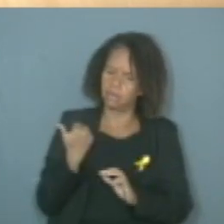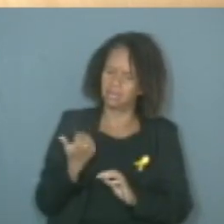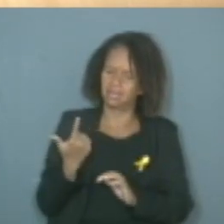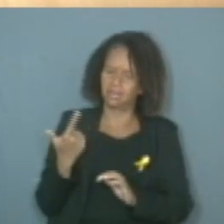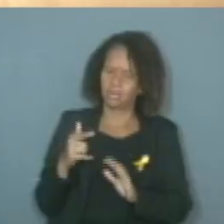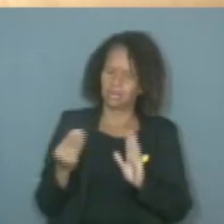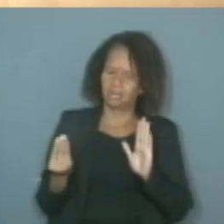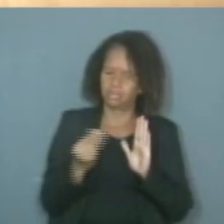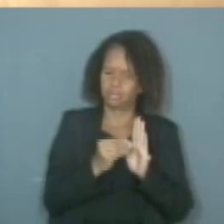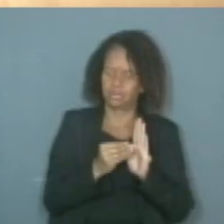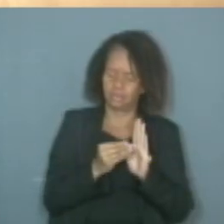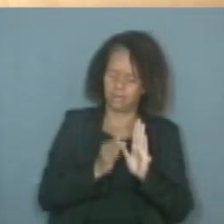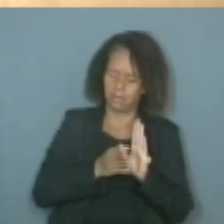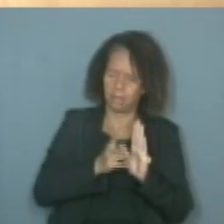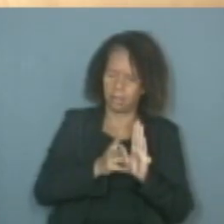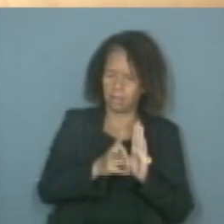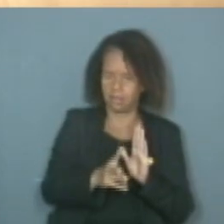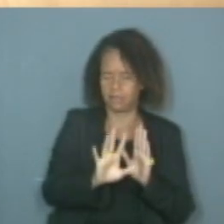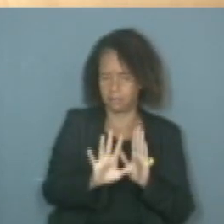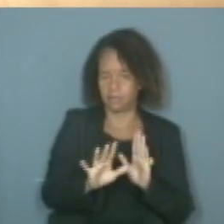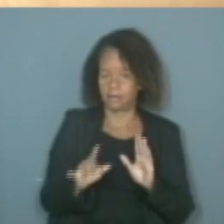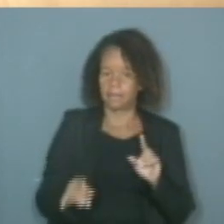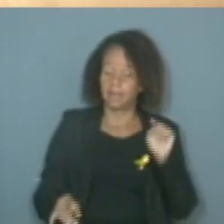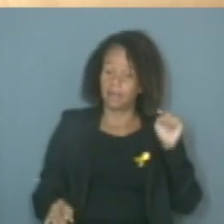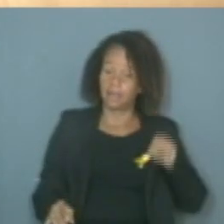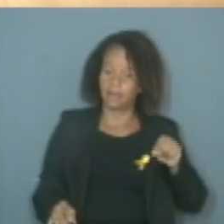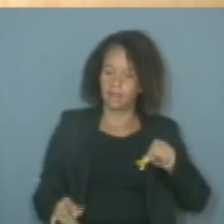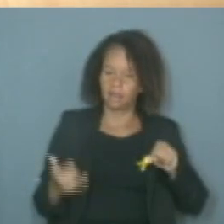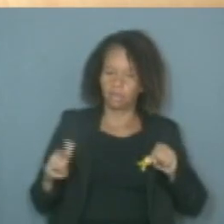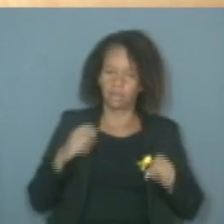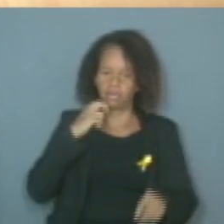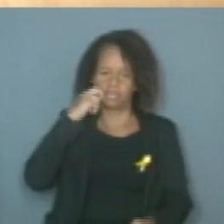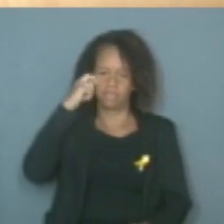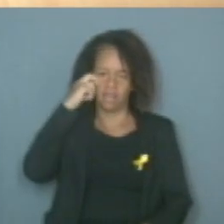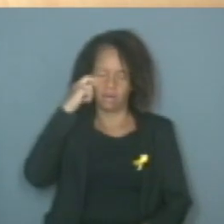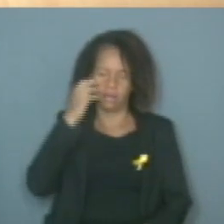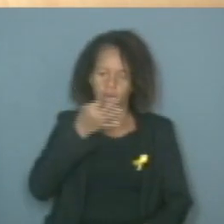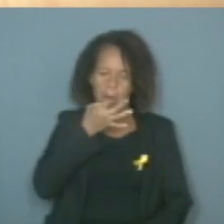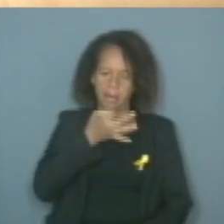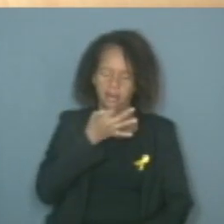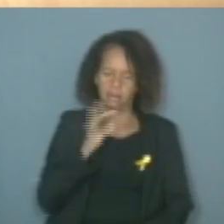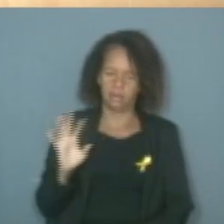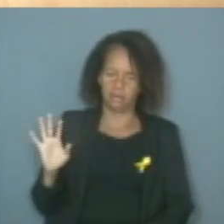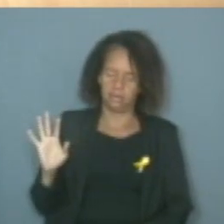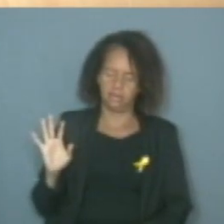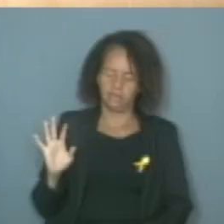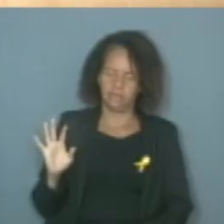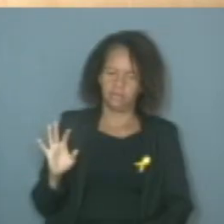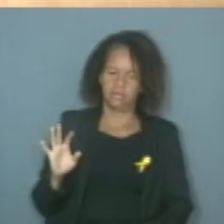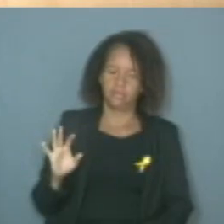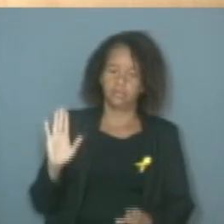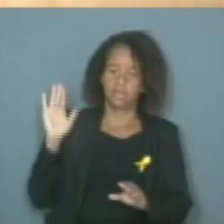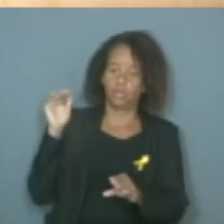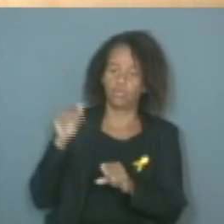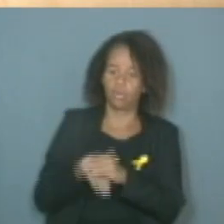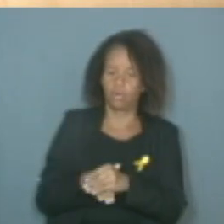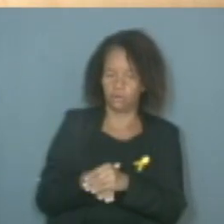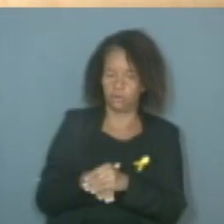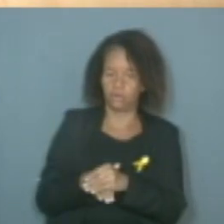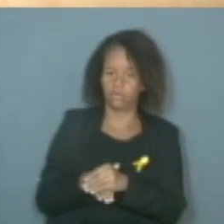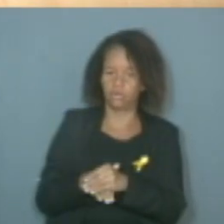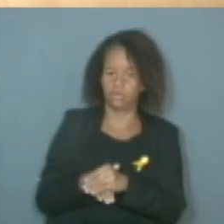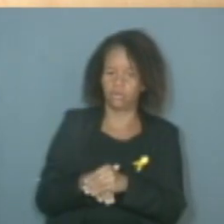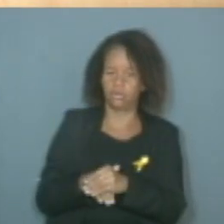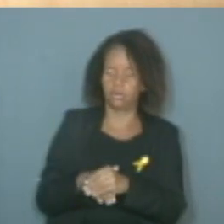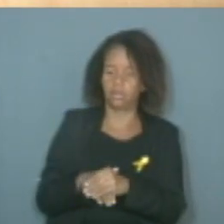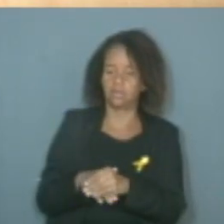não pôde ter o andamento dele. E aqui a gente não tem vergonha de dar nossa opinião, porque o voto ele tem que